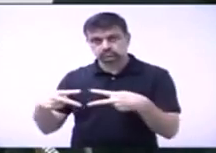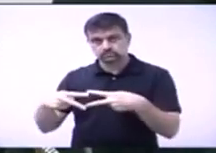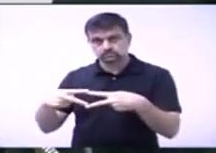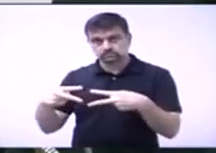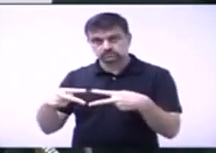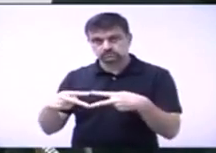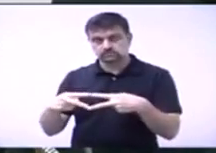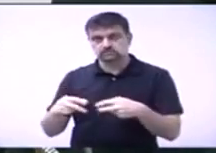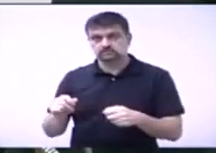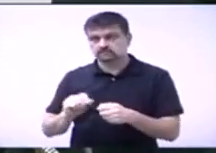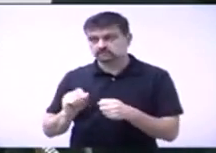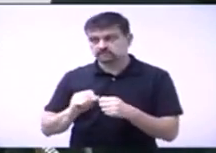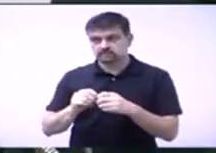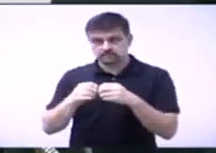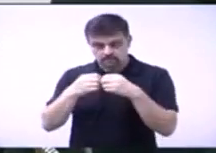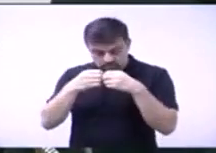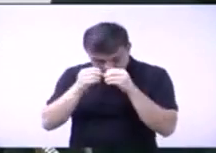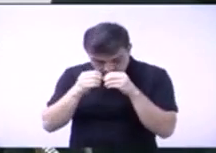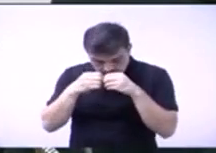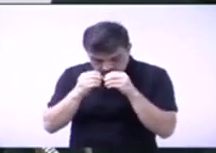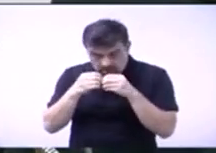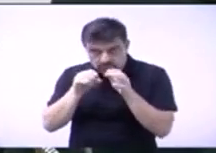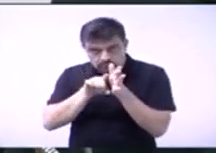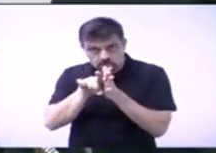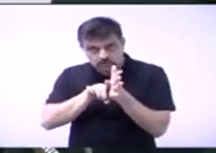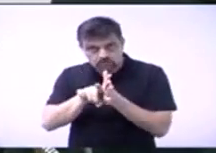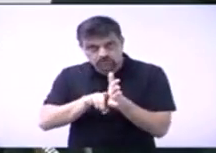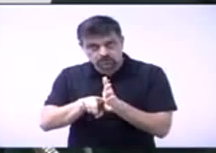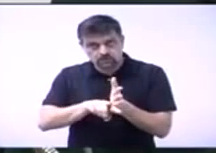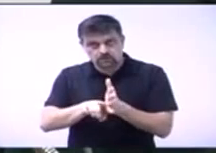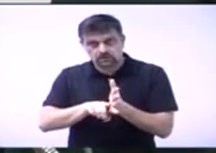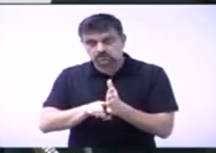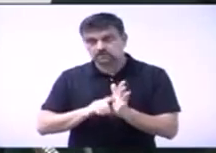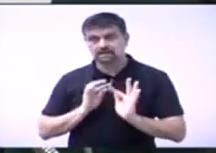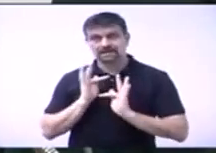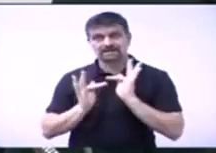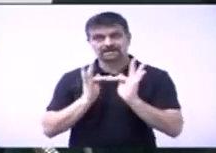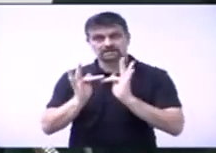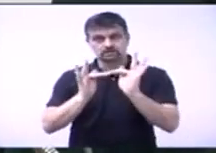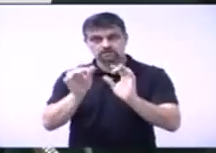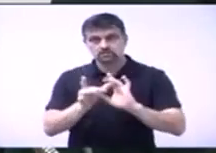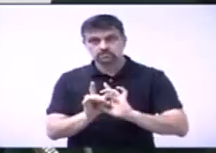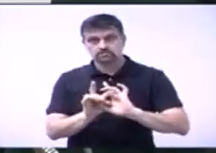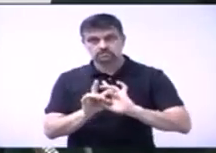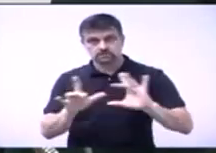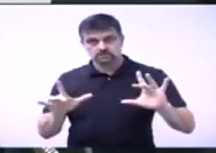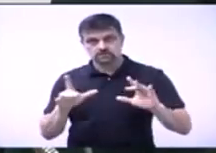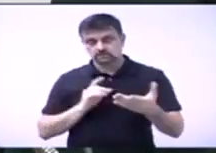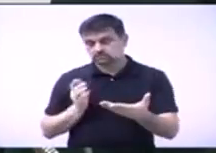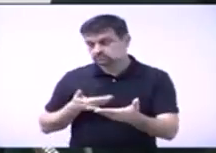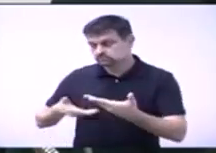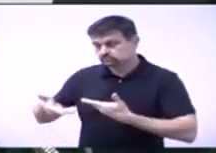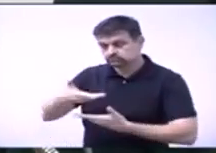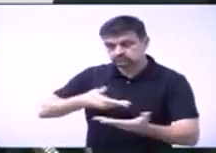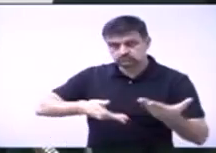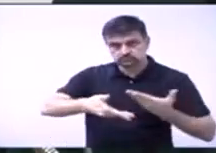os FAB, LAB, Laboratórios Coletivos de Tecnologia Livre e